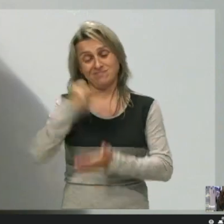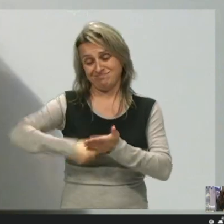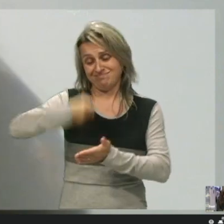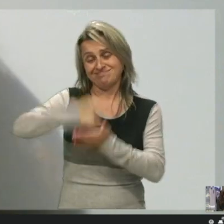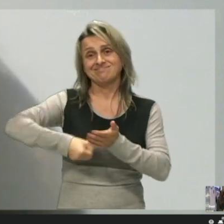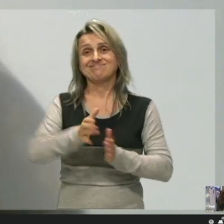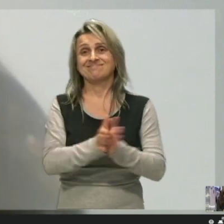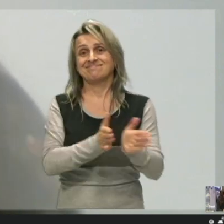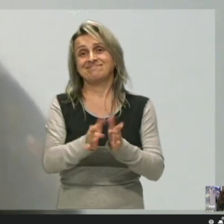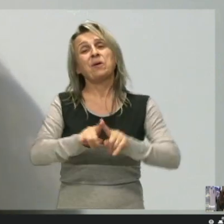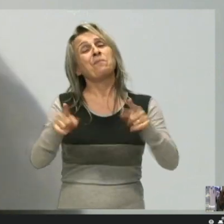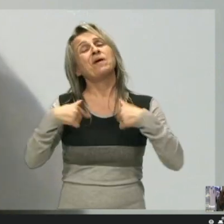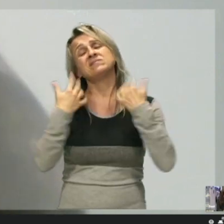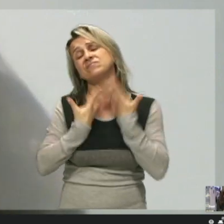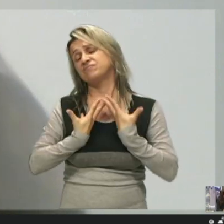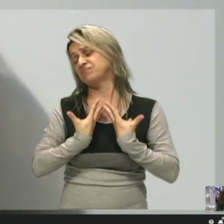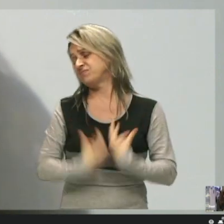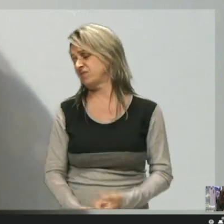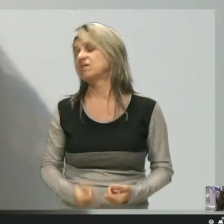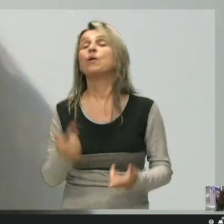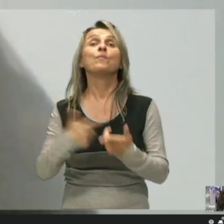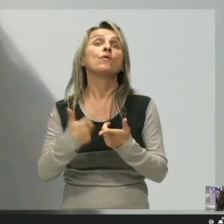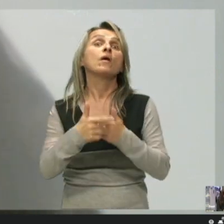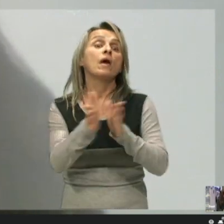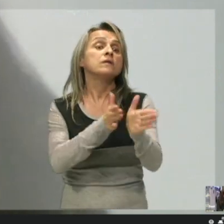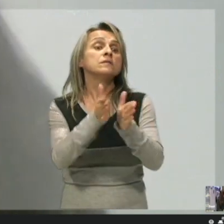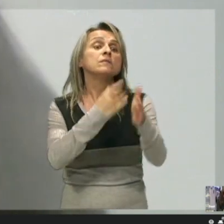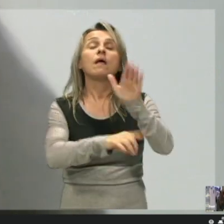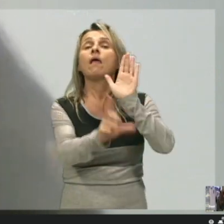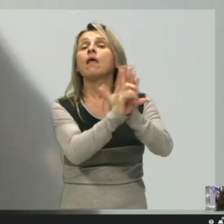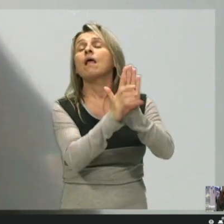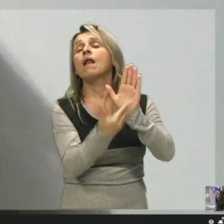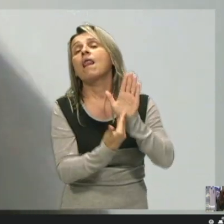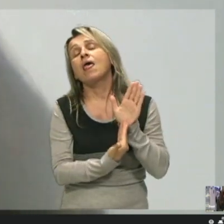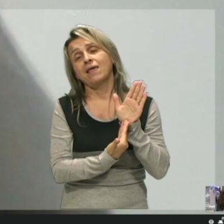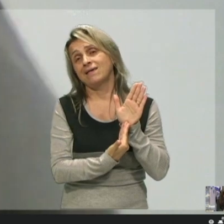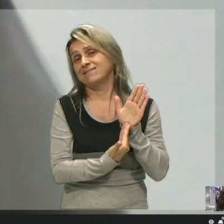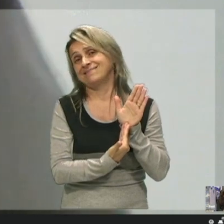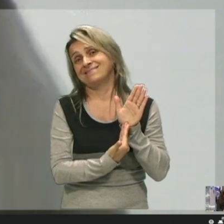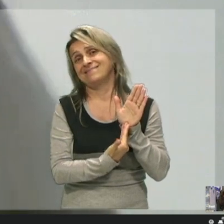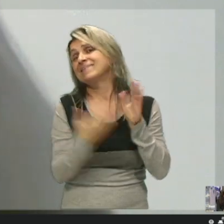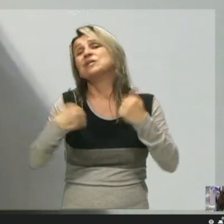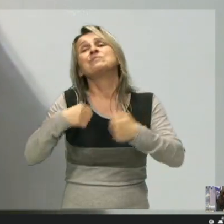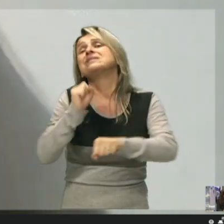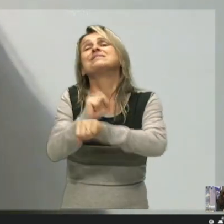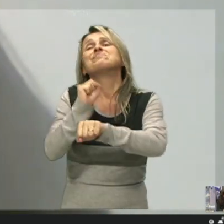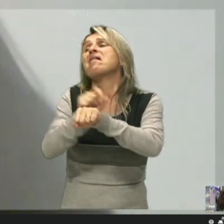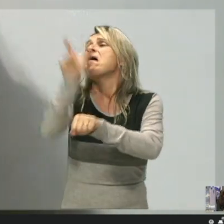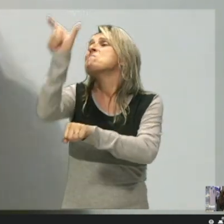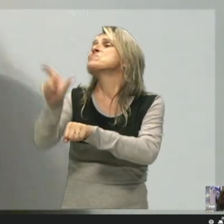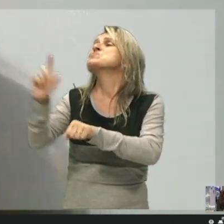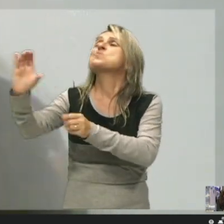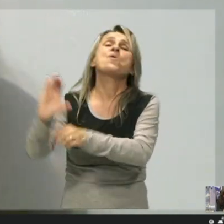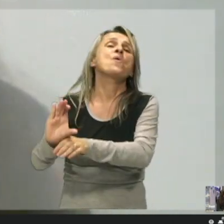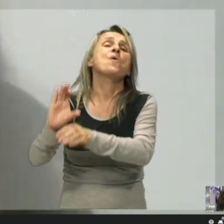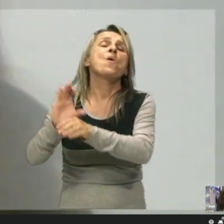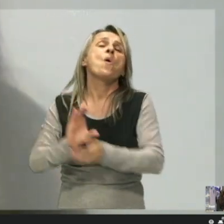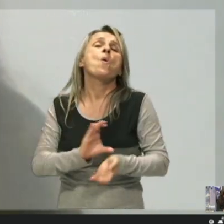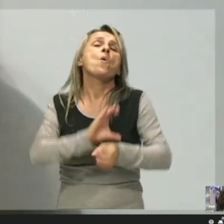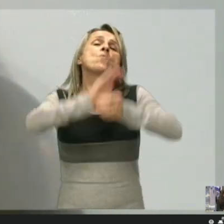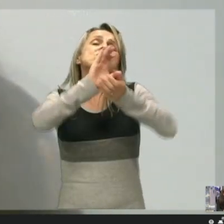lei. A LBI trouxe como lei. Então, não precisa esperar a fulana de tal daquele conselho vir aqui para me orientar. As pessoas têm que começar